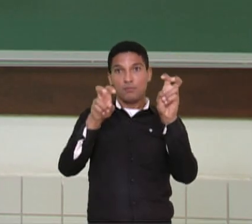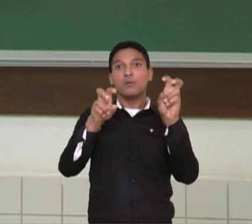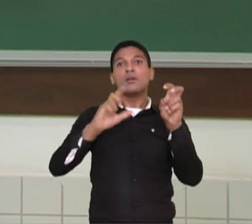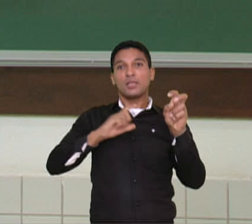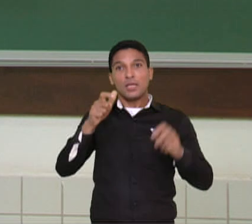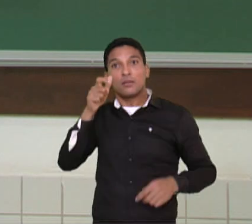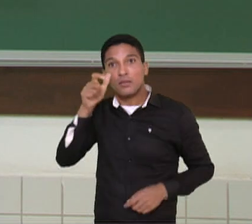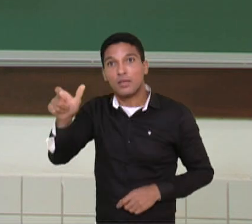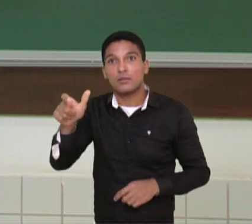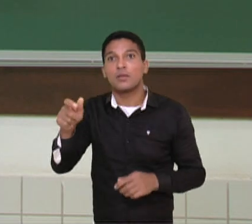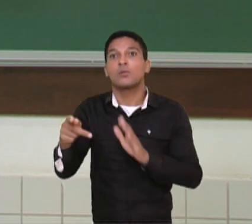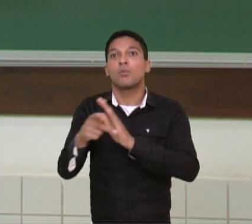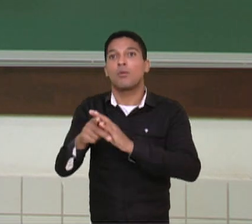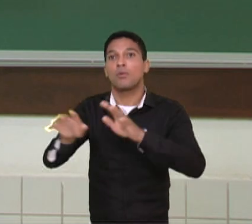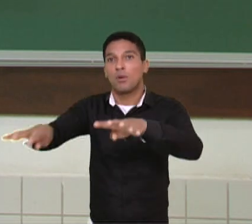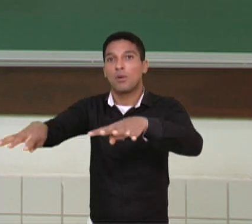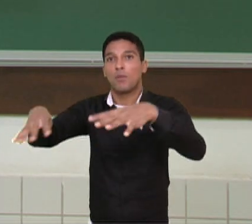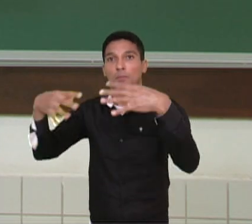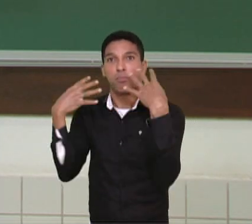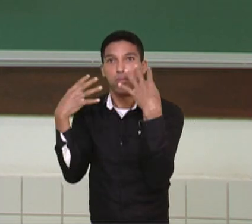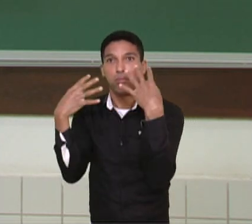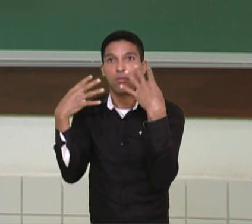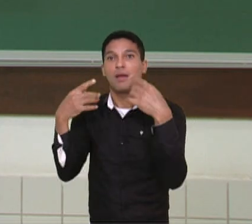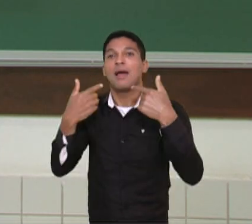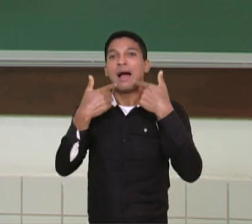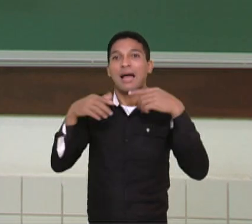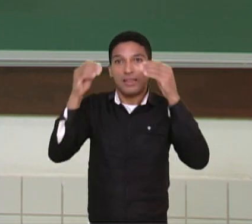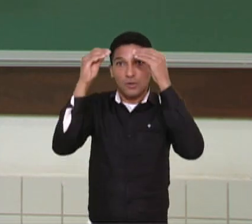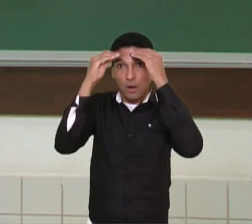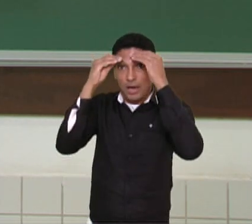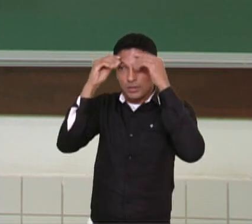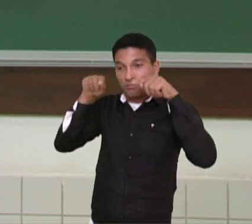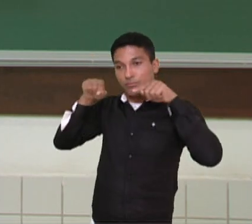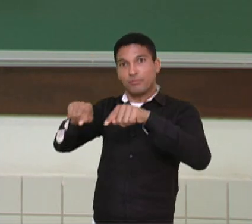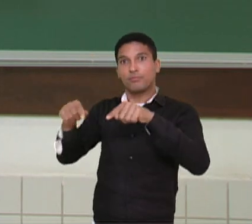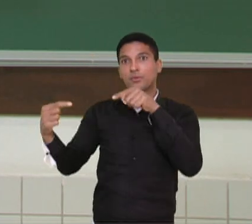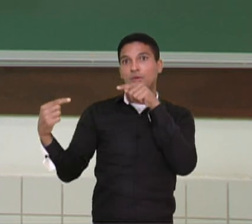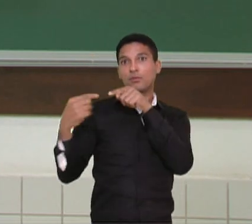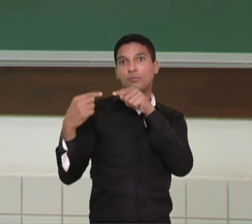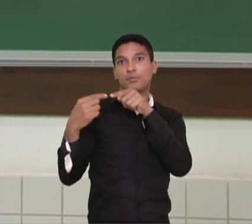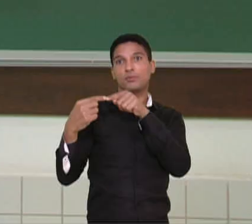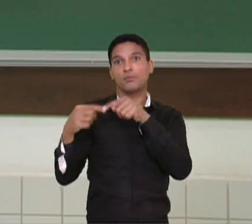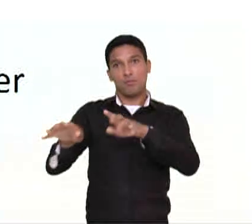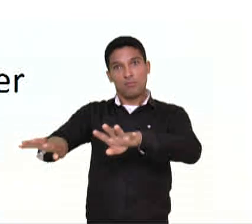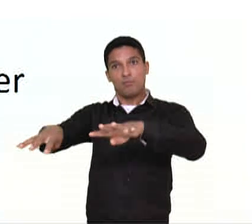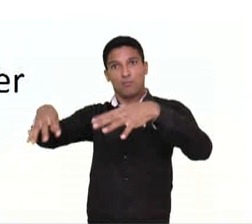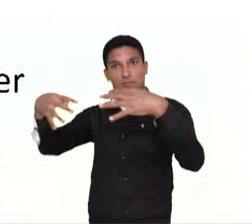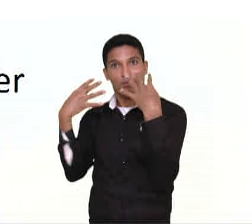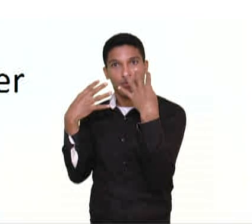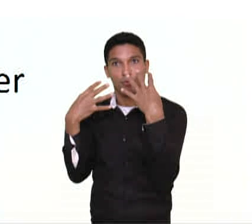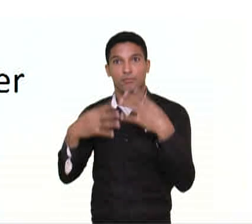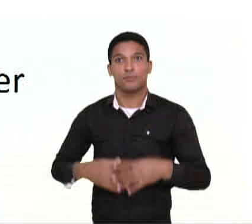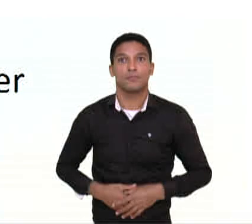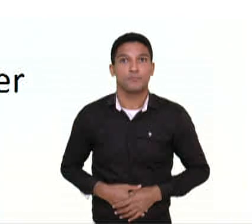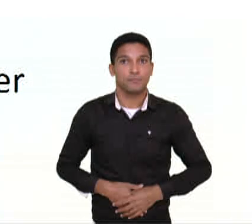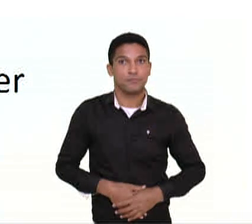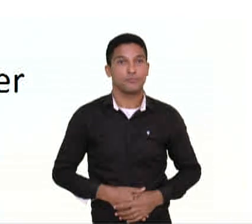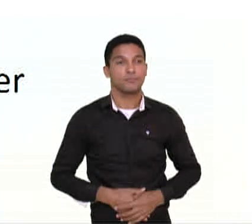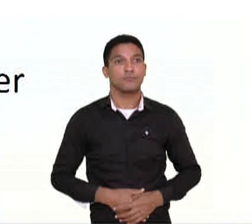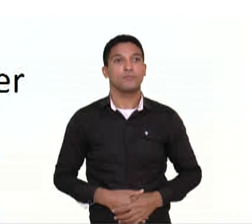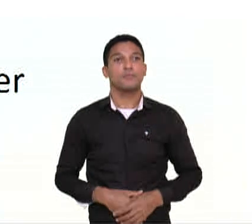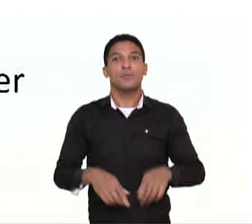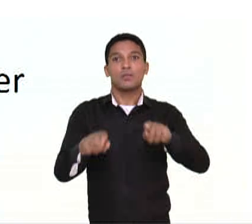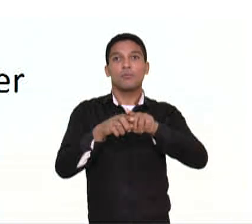um determinado público. E a linguagem utilizada deverá estar sempre casado com esse público. Entendemos a diferença